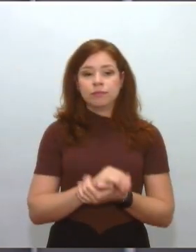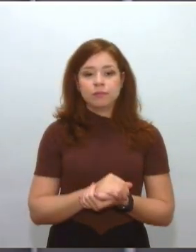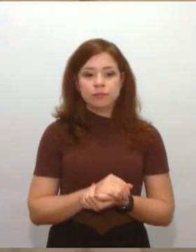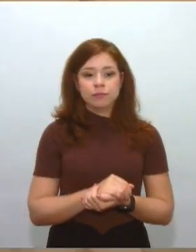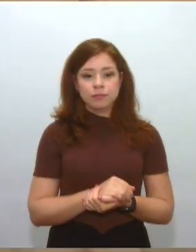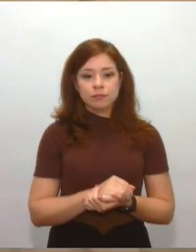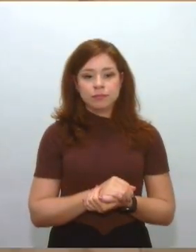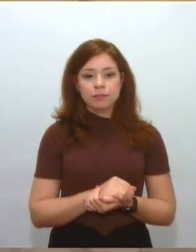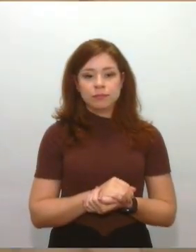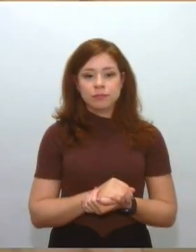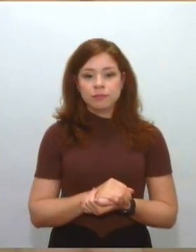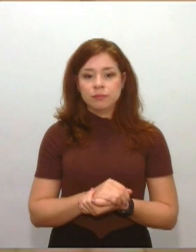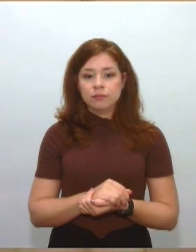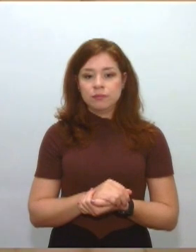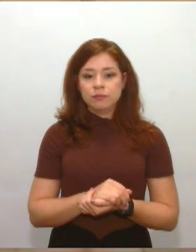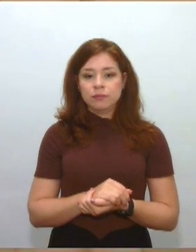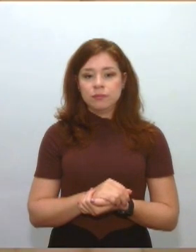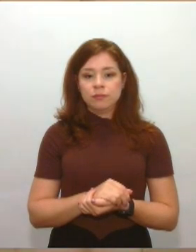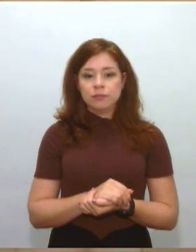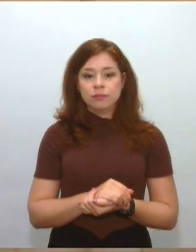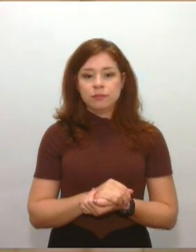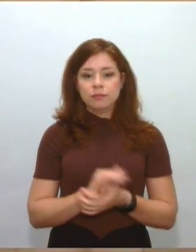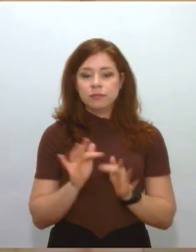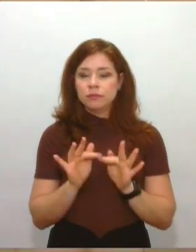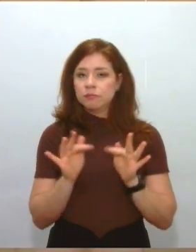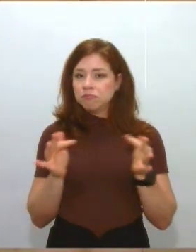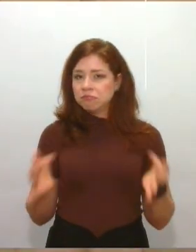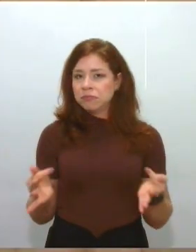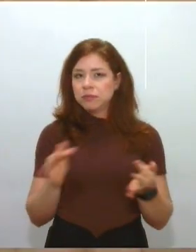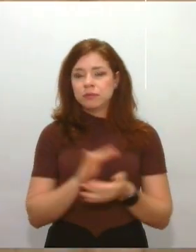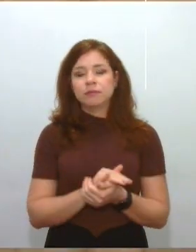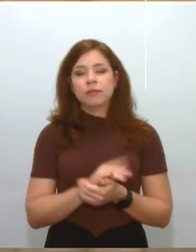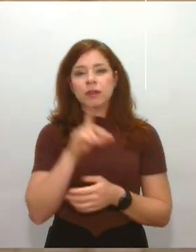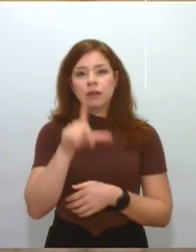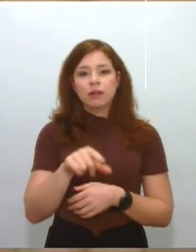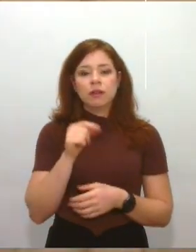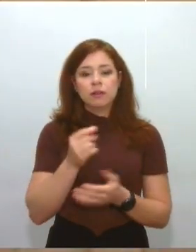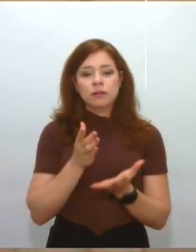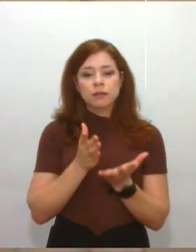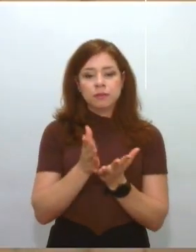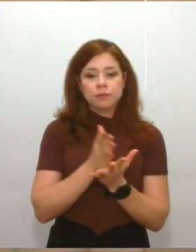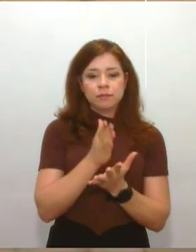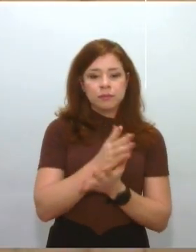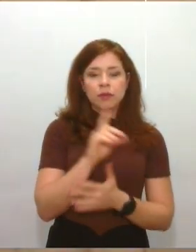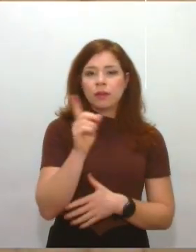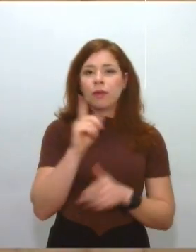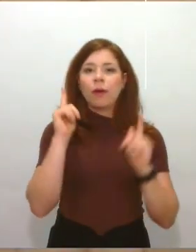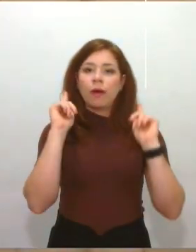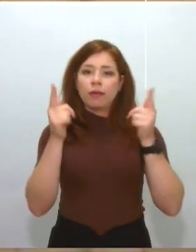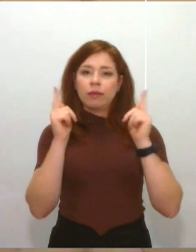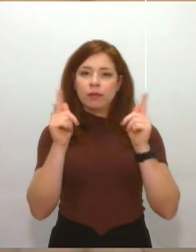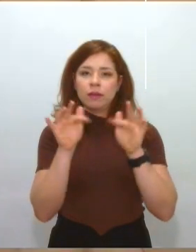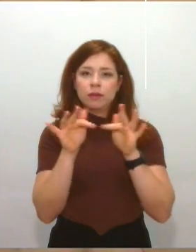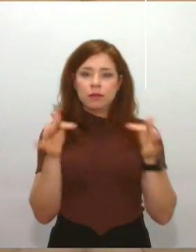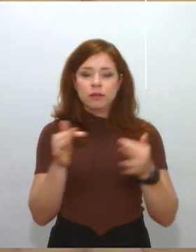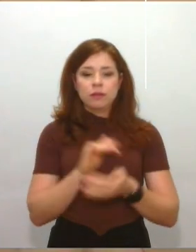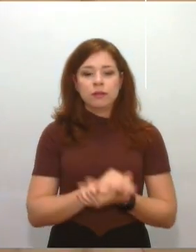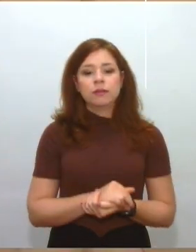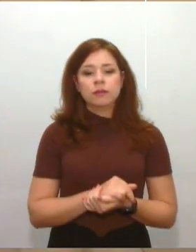Olha, falar da fanfarra Simples Polivalente, ela não é uma simples fanfarra, como vem na